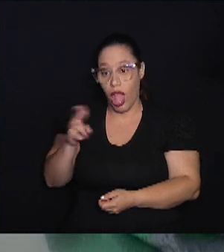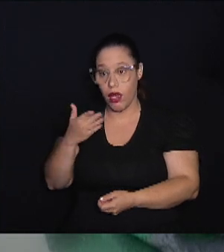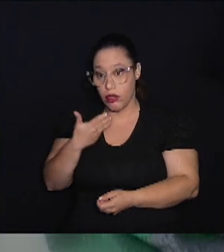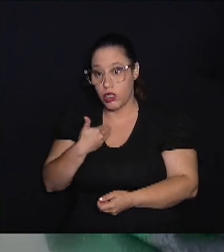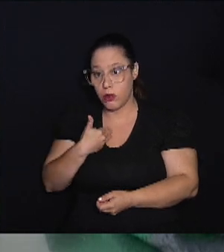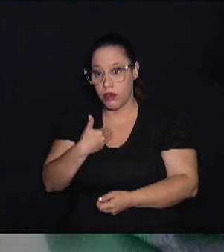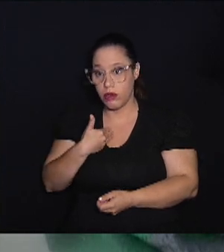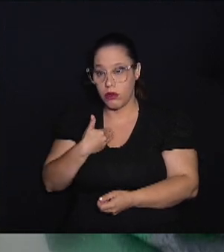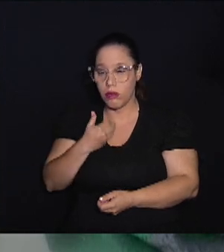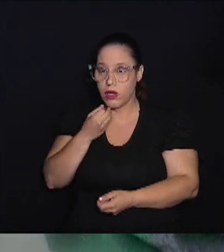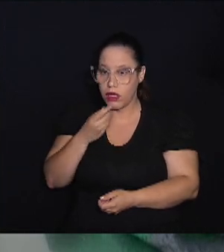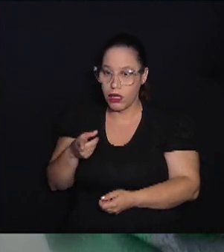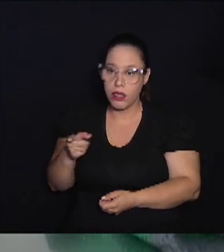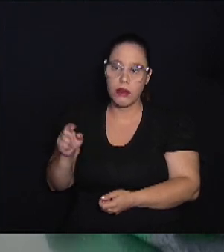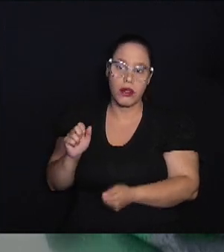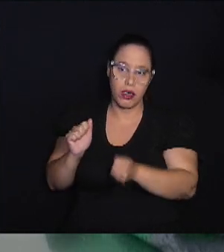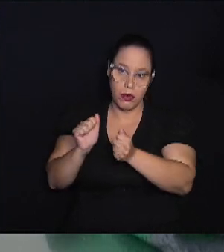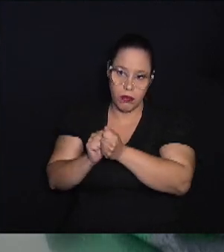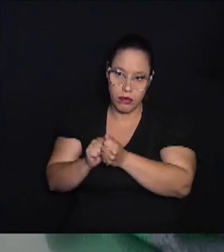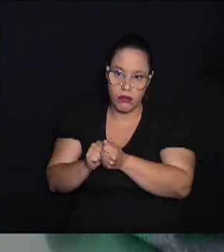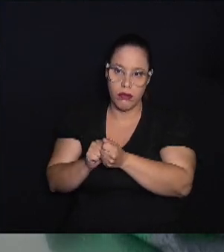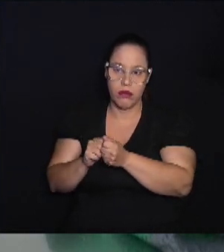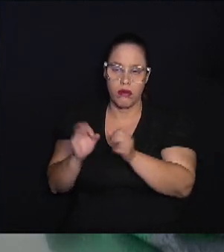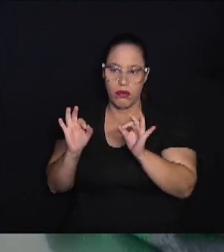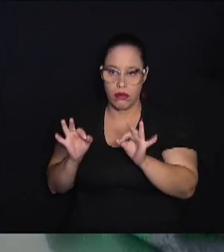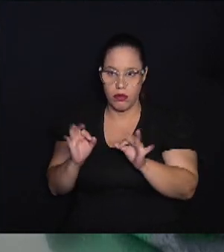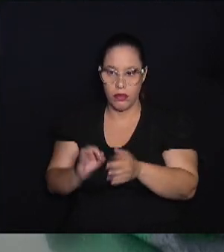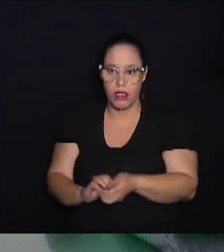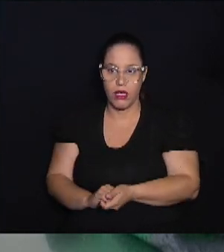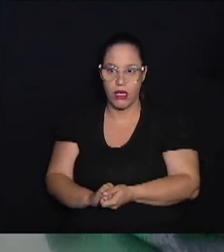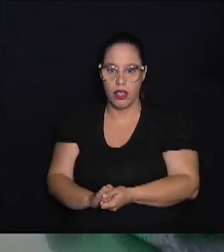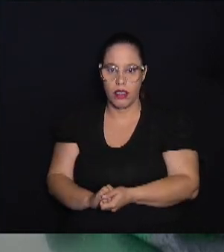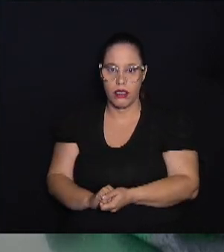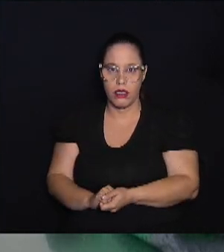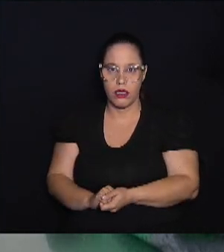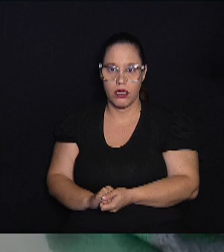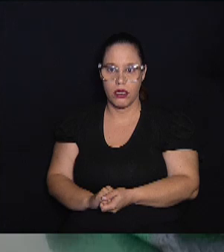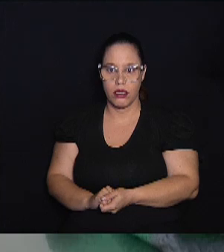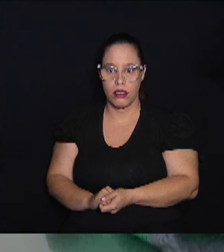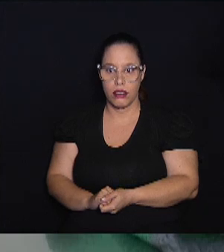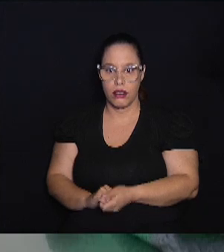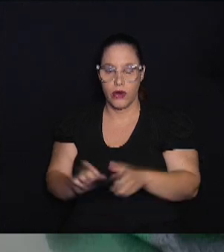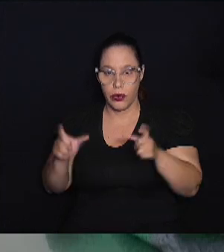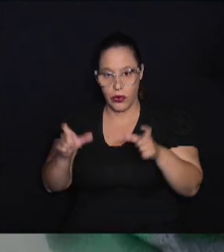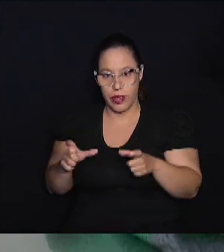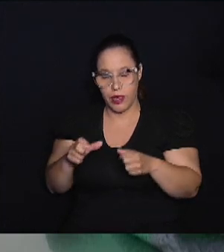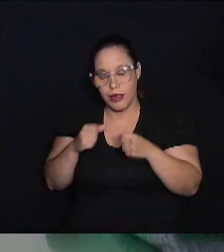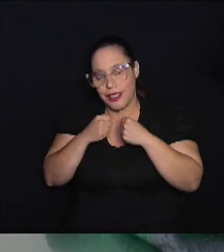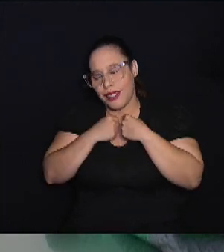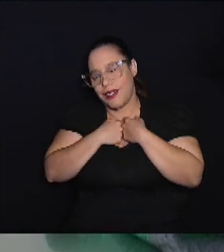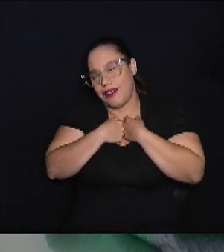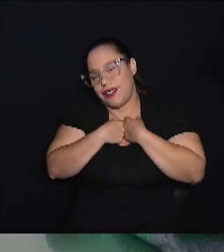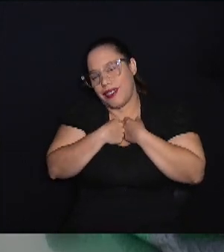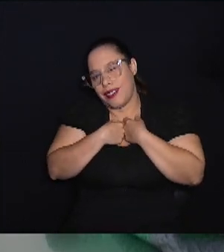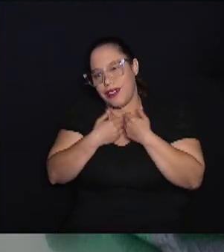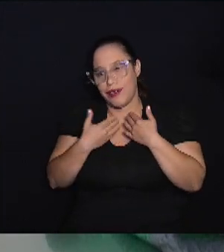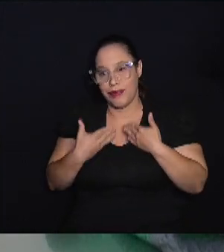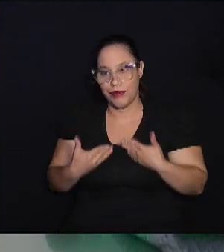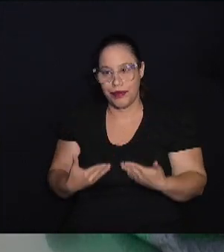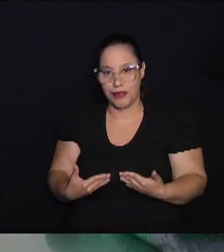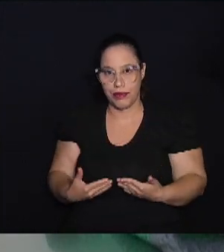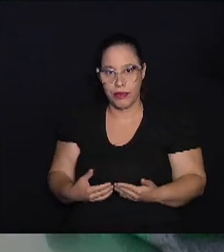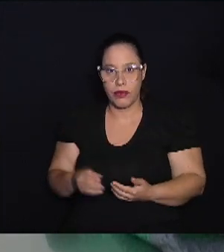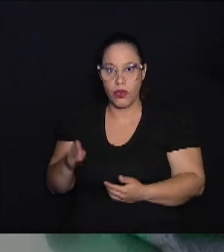se beneficiam com esse tipo de aquecedores de ambiente, né? Deixar o ambiente um pouquinho mais quentinho, mais confortável para ele. O Bob, ele é um